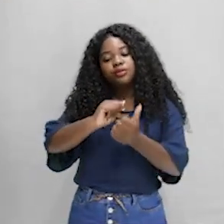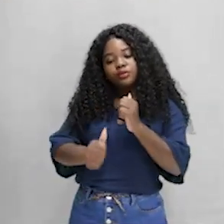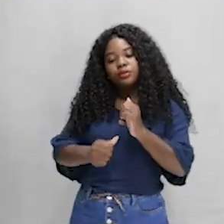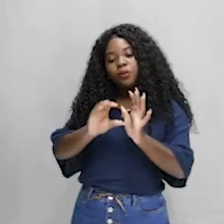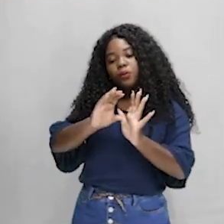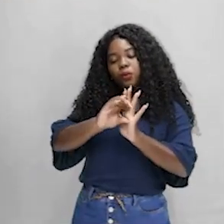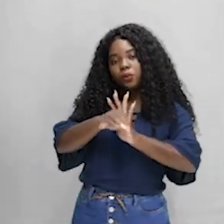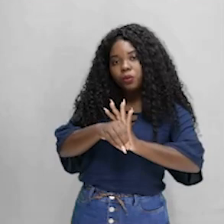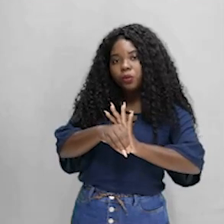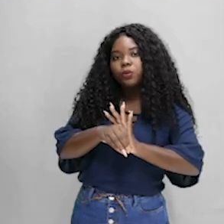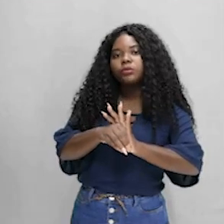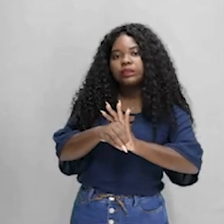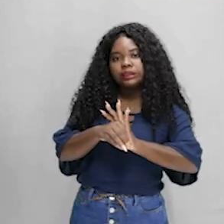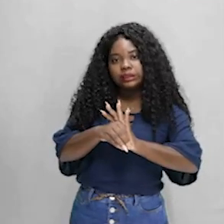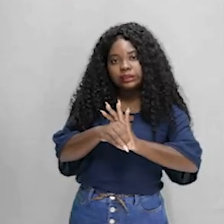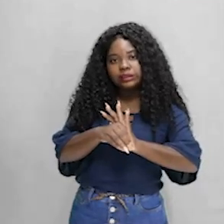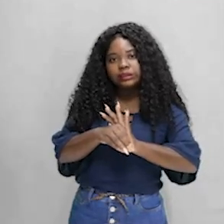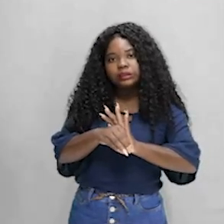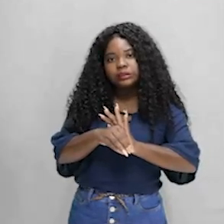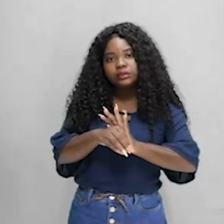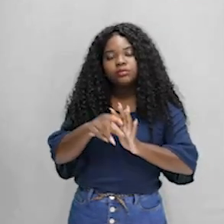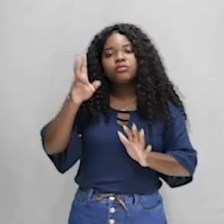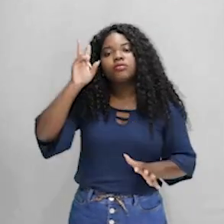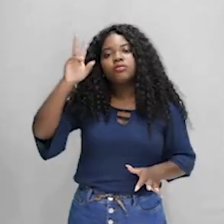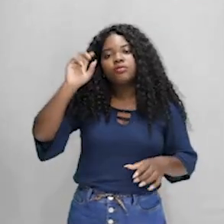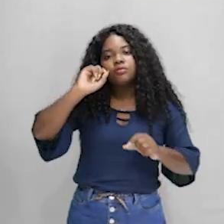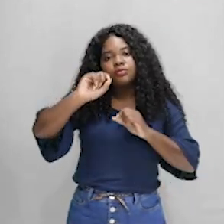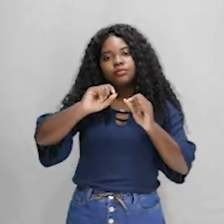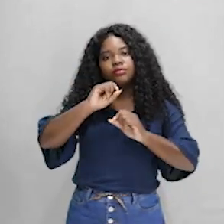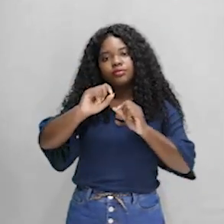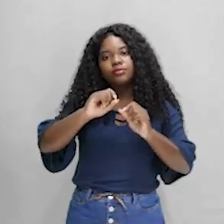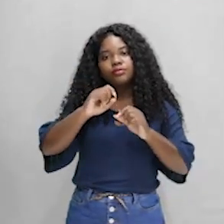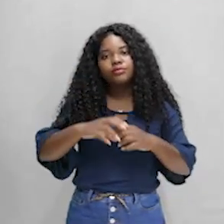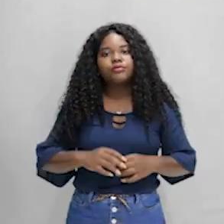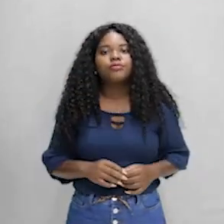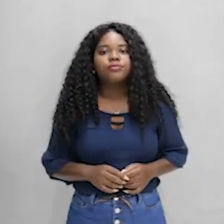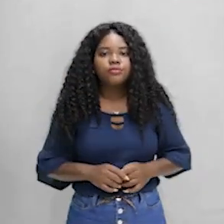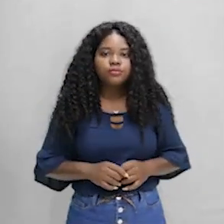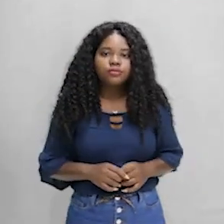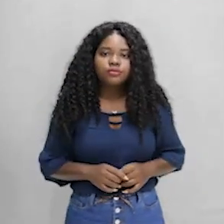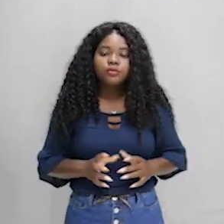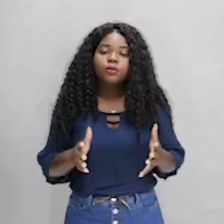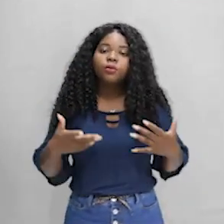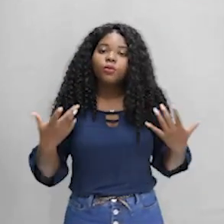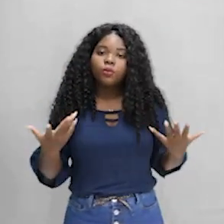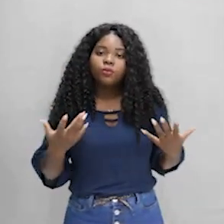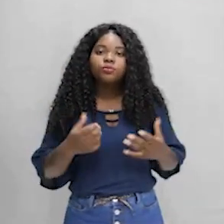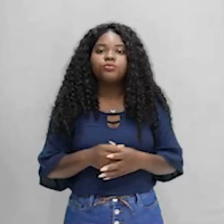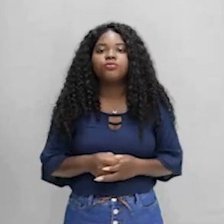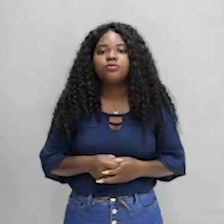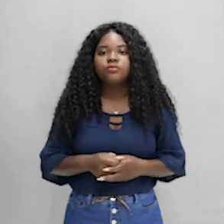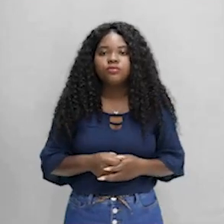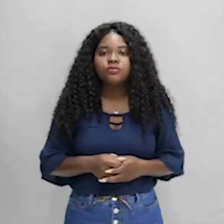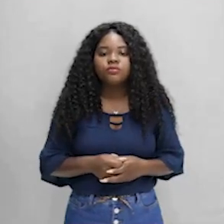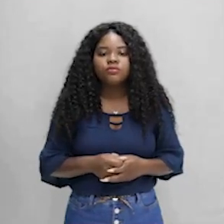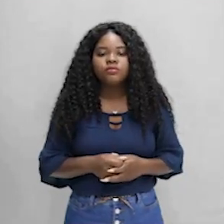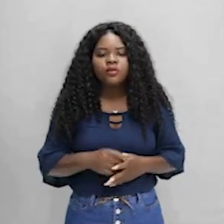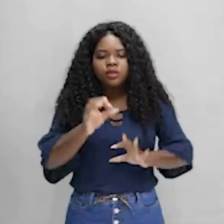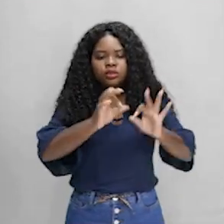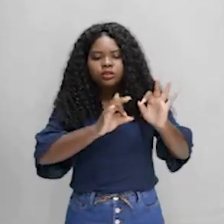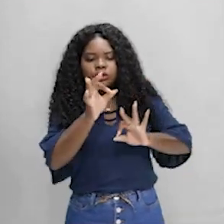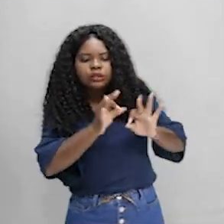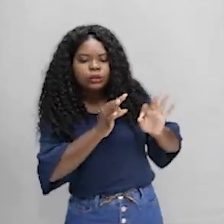de esporte puramente, nós devemos lembrar de algumas expressões, como quais? Performance,